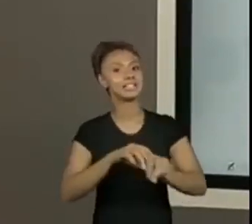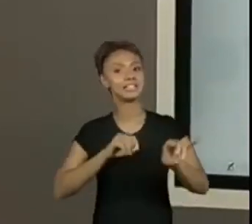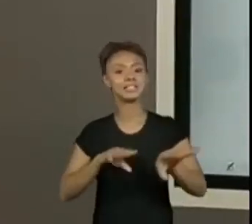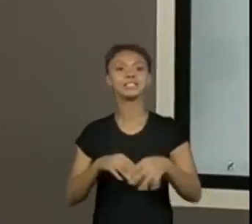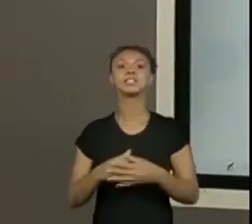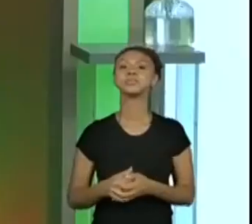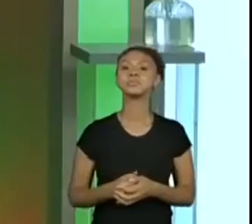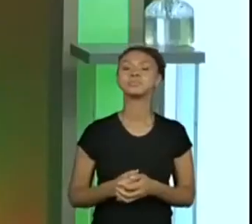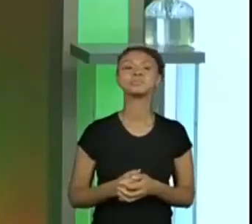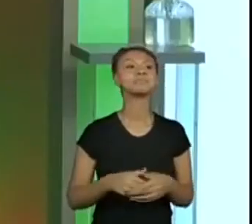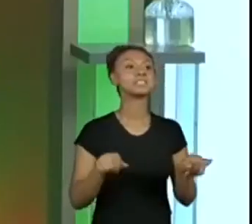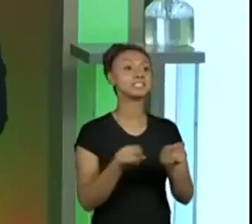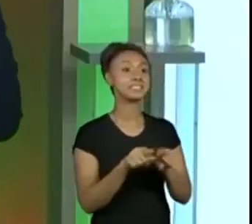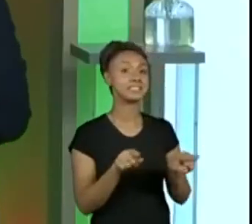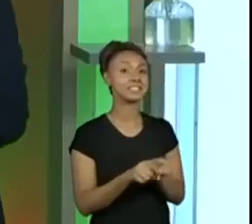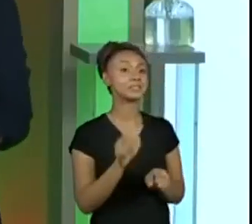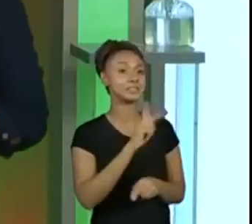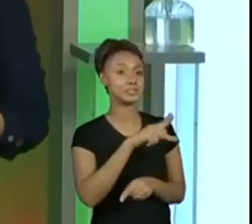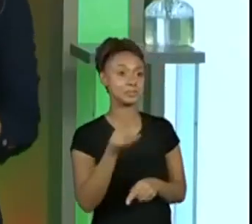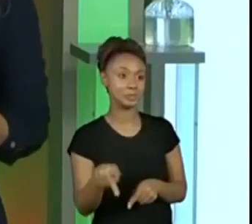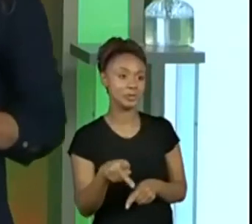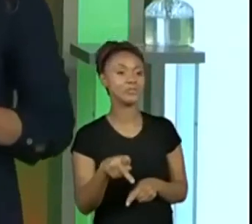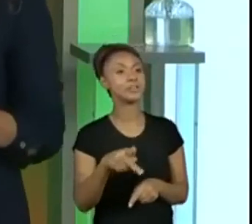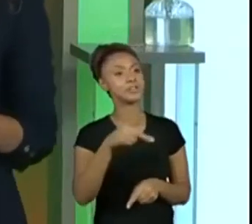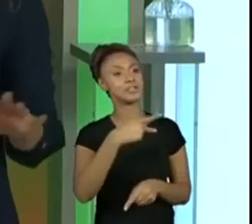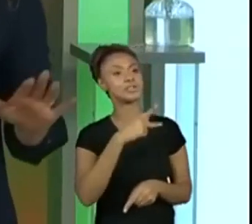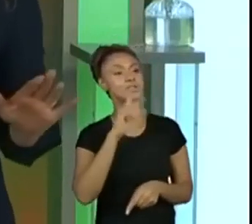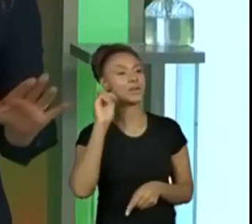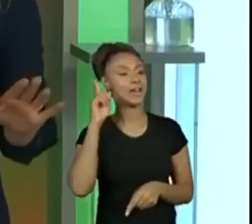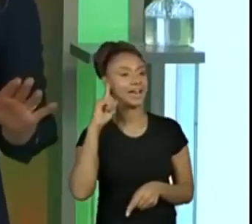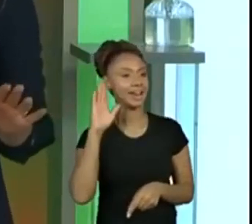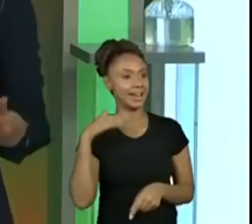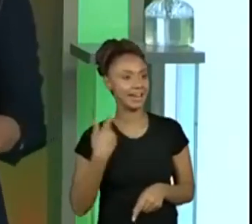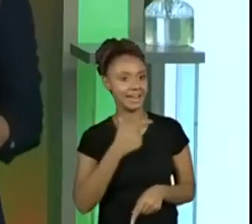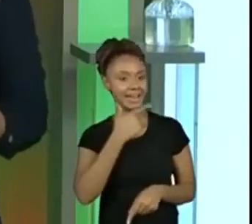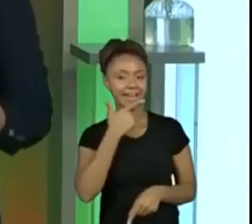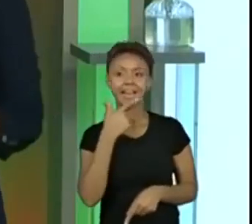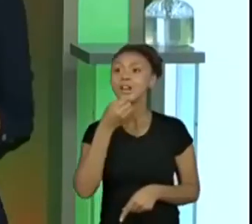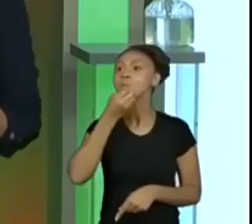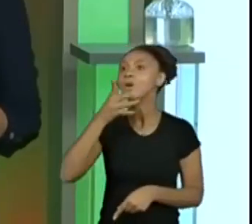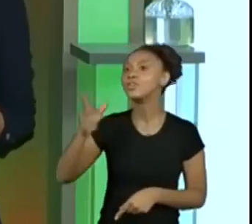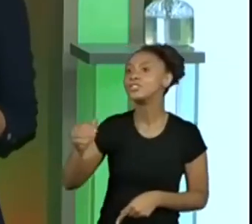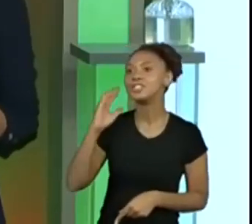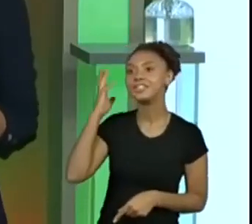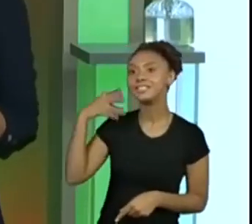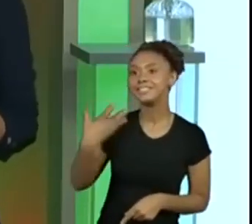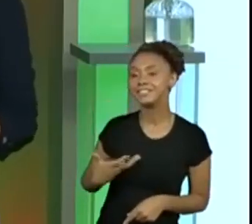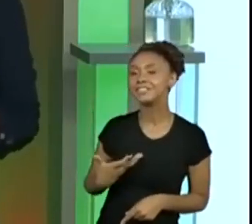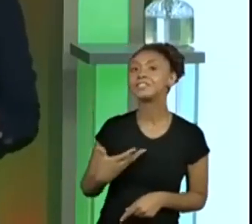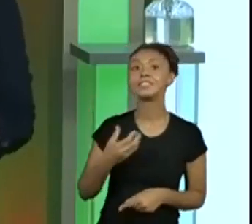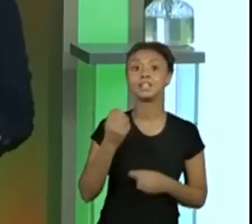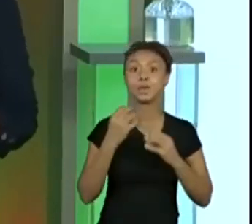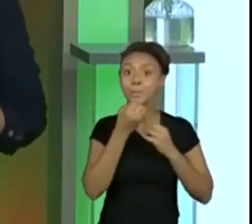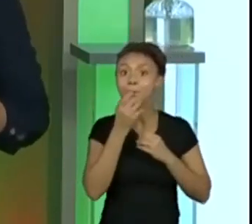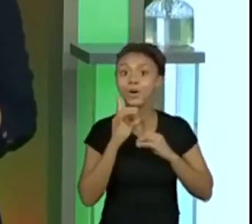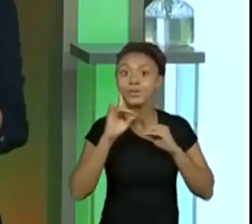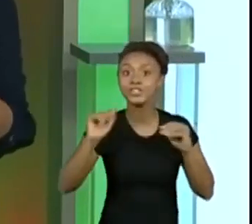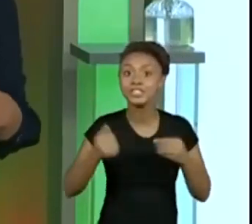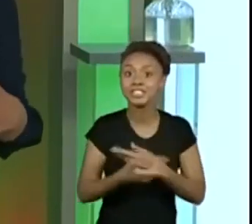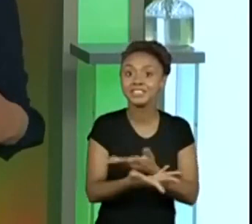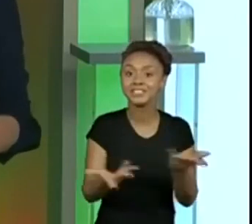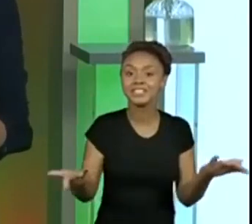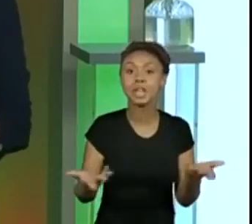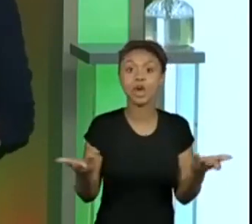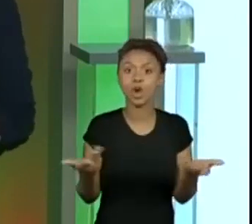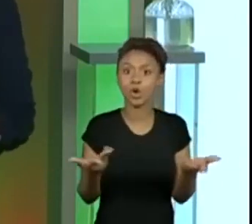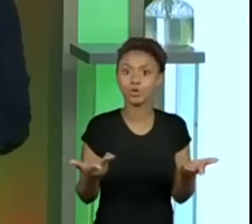dia, professora Kelly. Bom dia, professora Viviane, bom dia, turma animada do terceiro ano. Todo mundo aí a postos, hoje a gente vai continuar